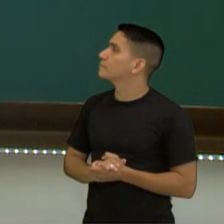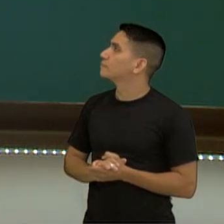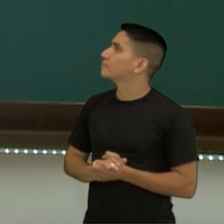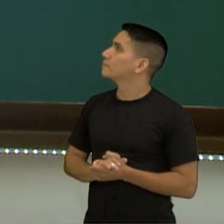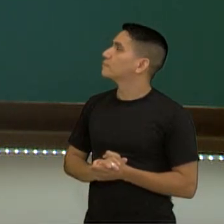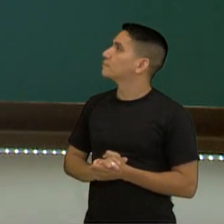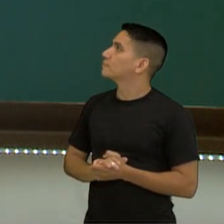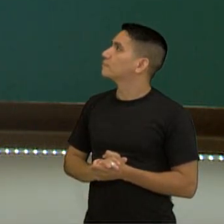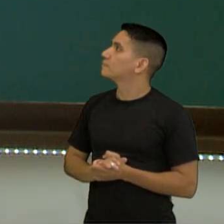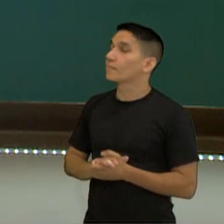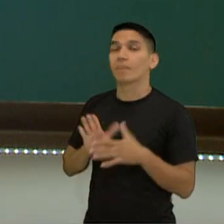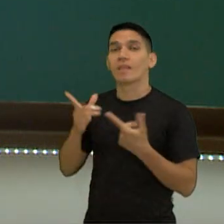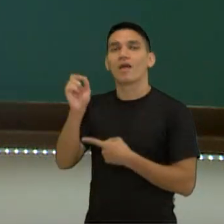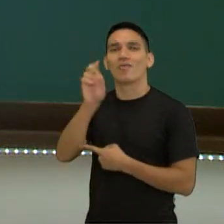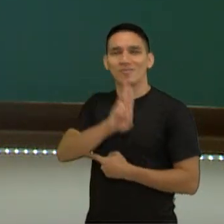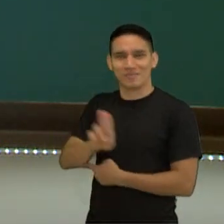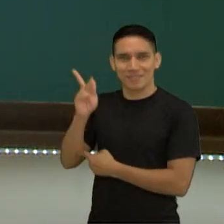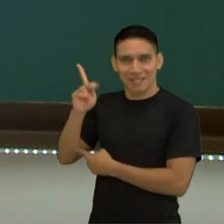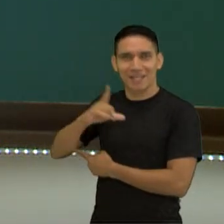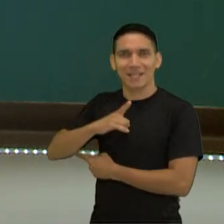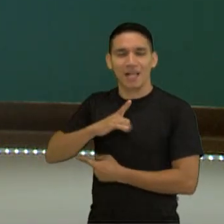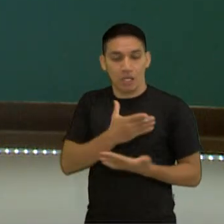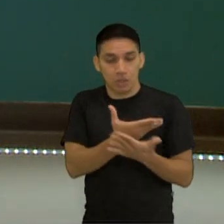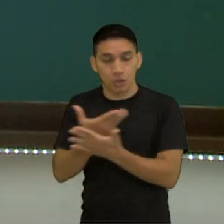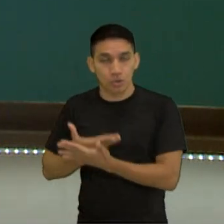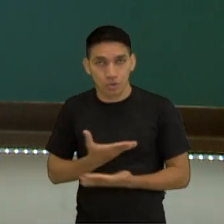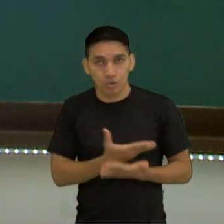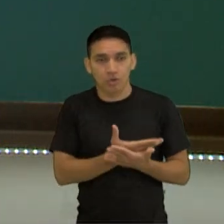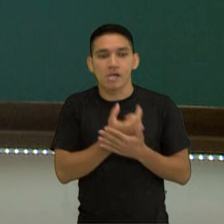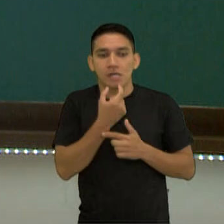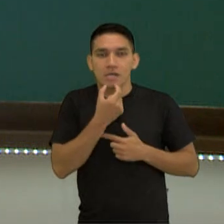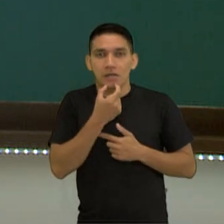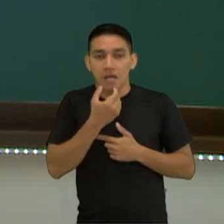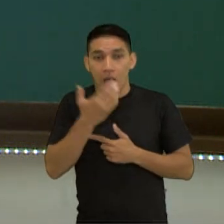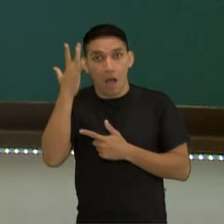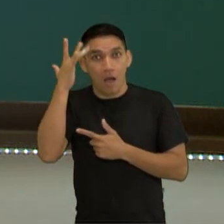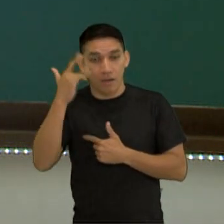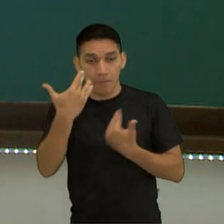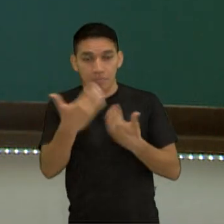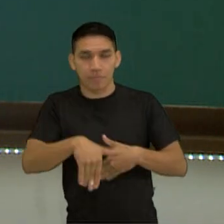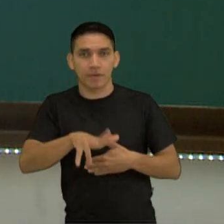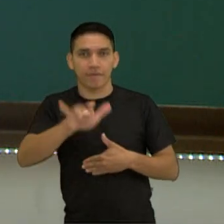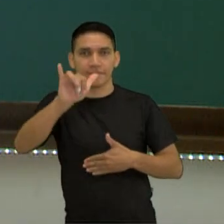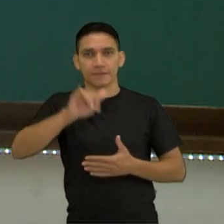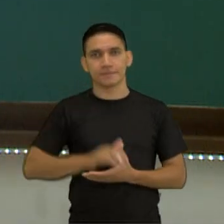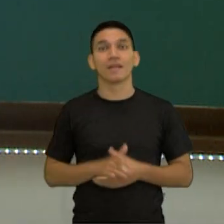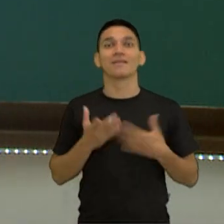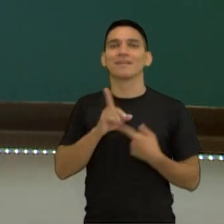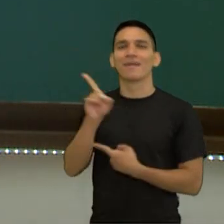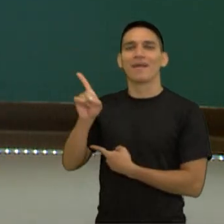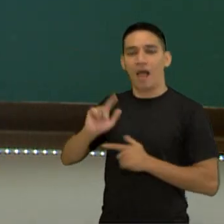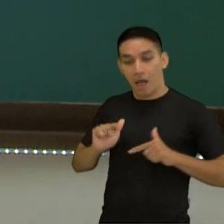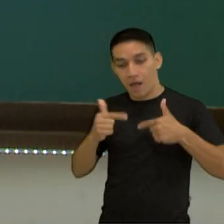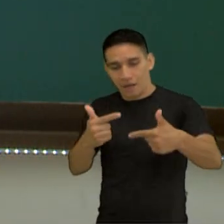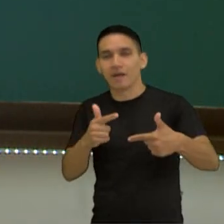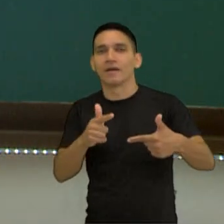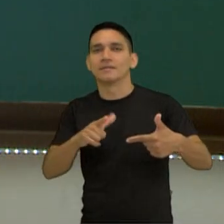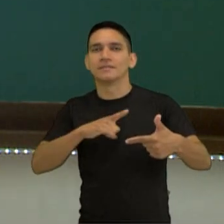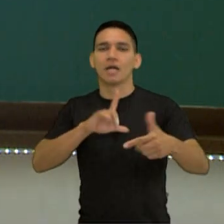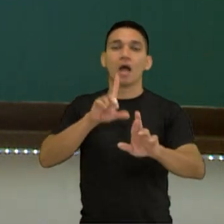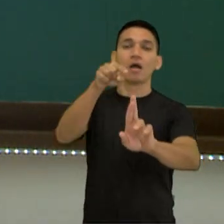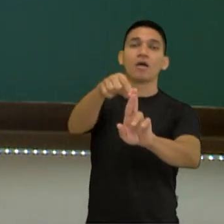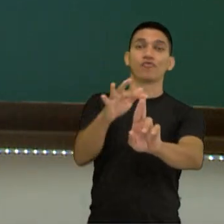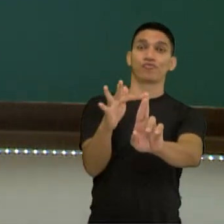in the future. Então aqui, ela está estudando inglês para a prova de amanhã. Então aqui a ação faz referência